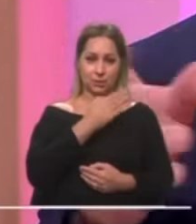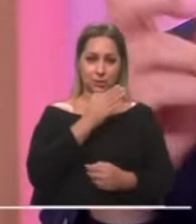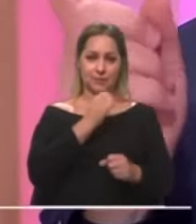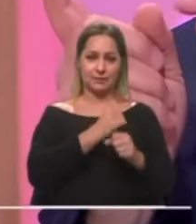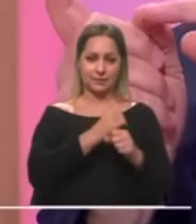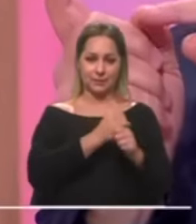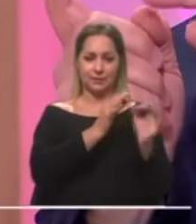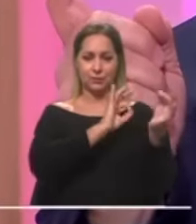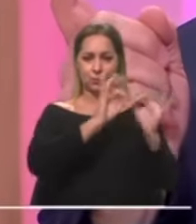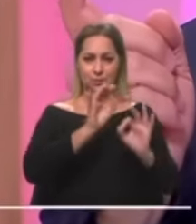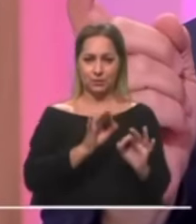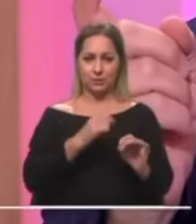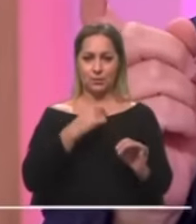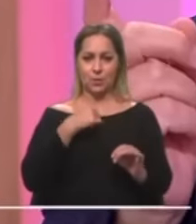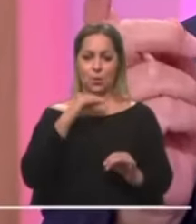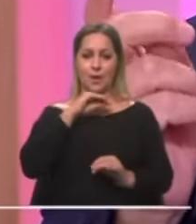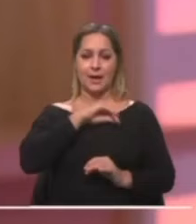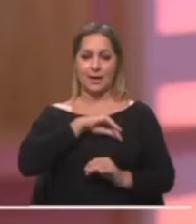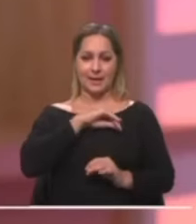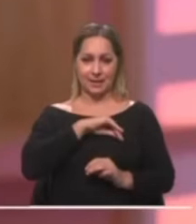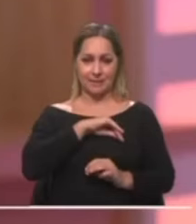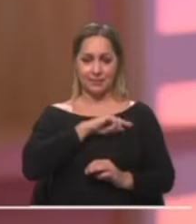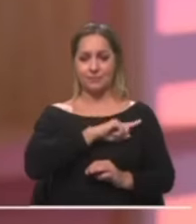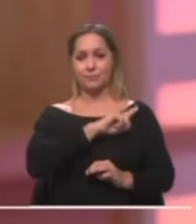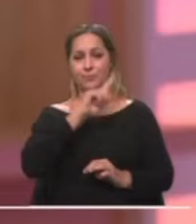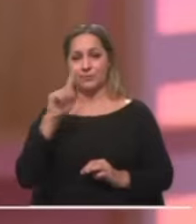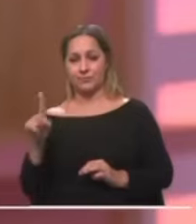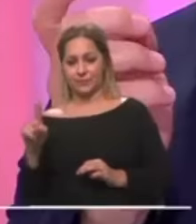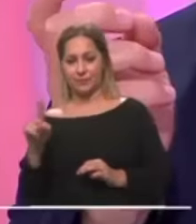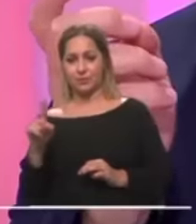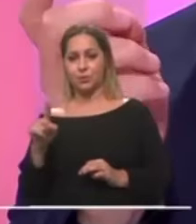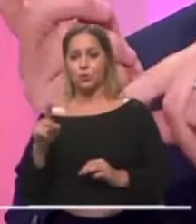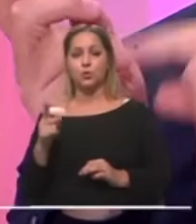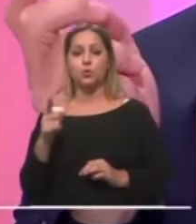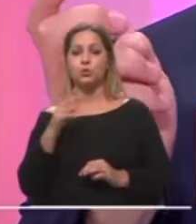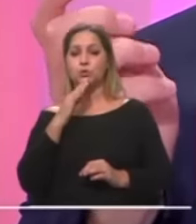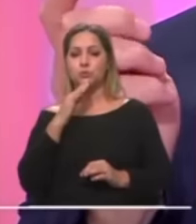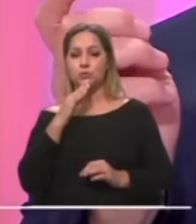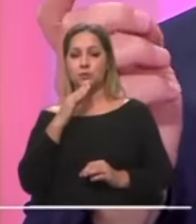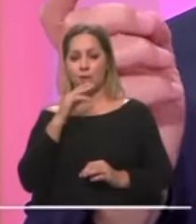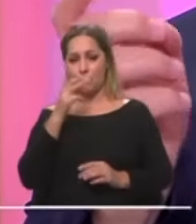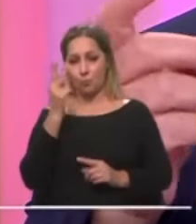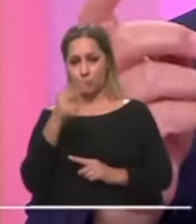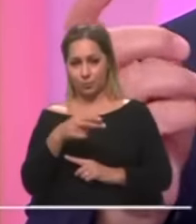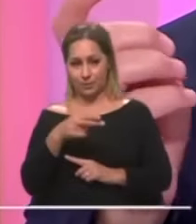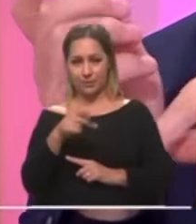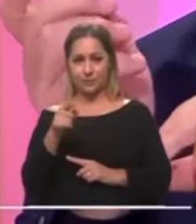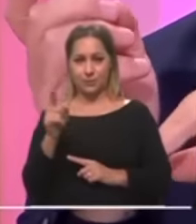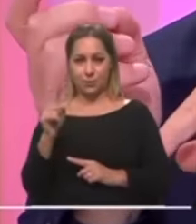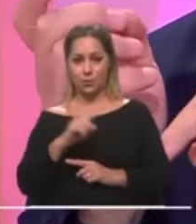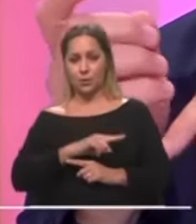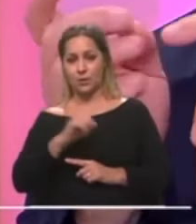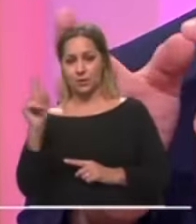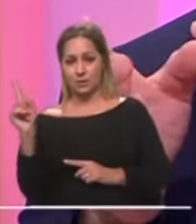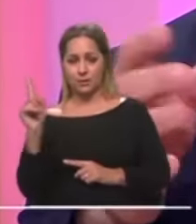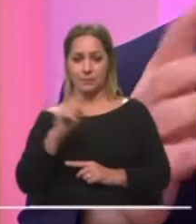decorações não sei quê E o que eu ganhava para vir à barraca não dava para pagar a gasolina e as portagens e eu vinha e fazia o espetáculo ia para baixo